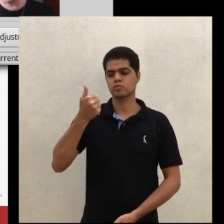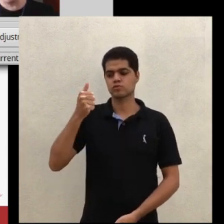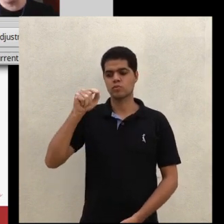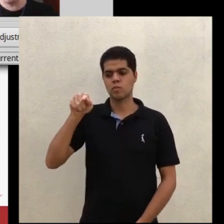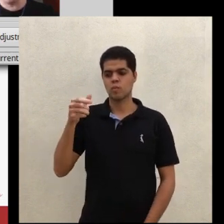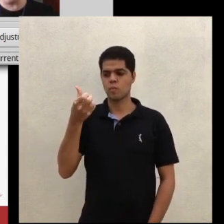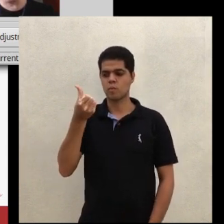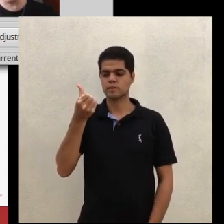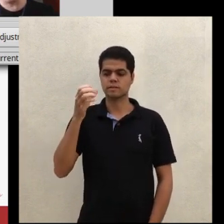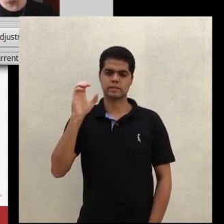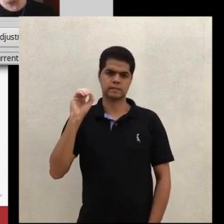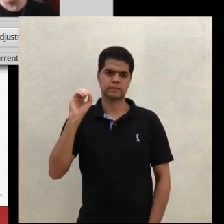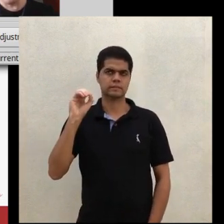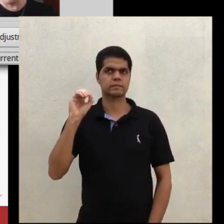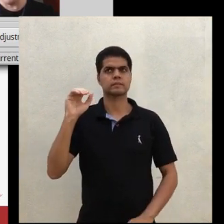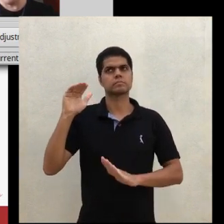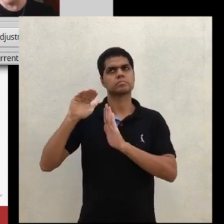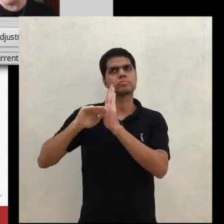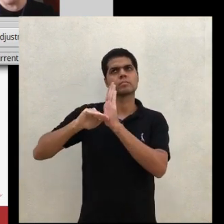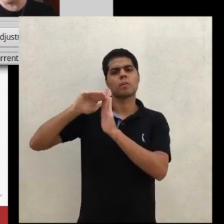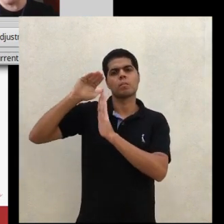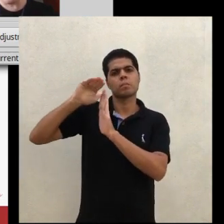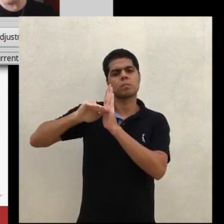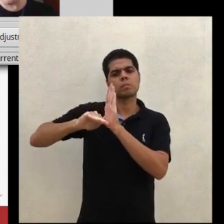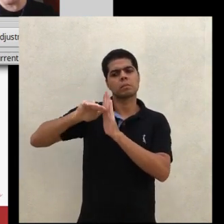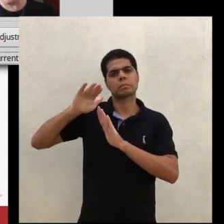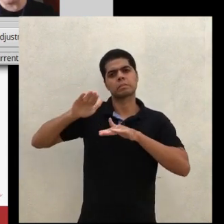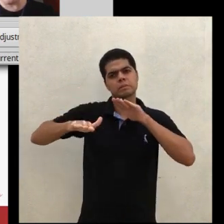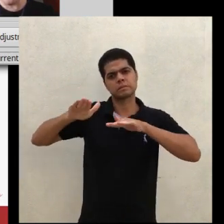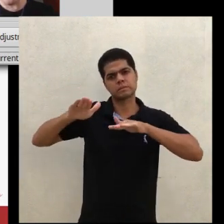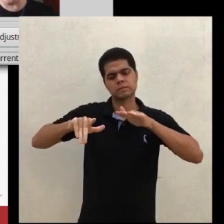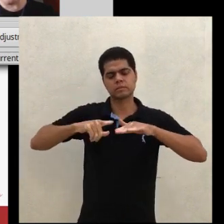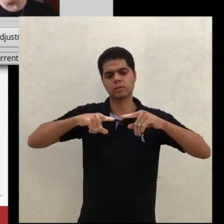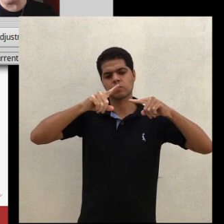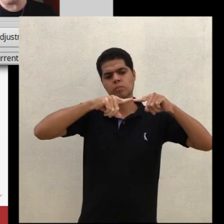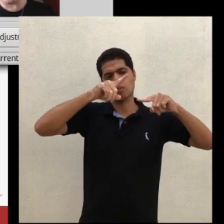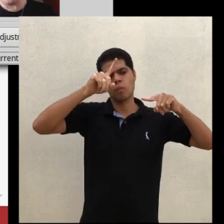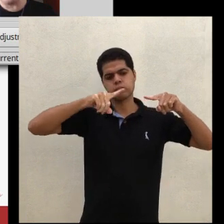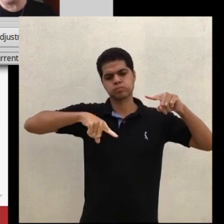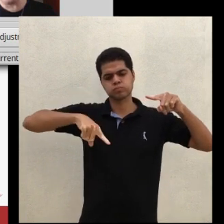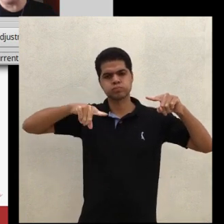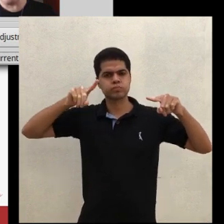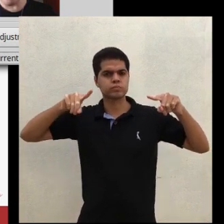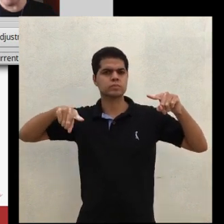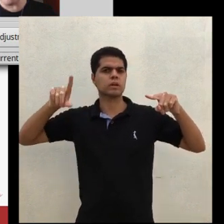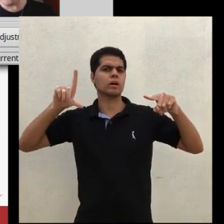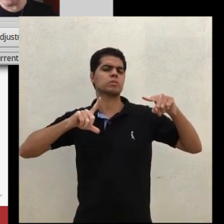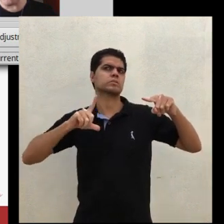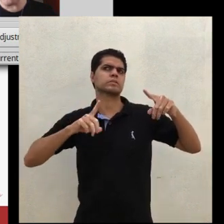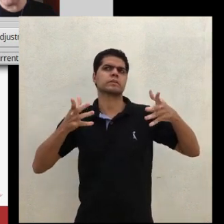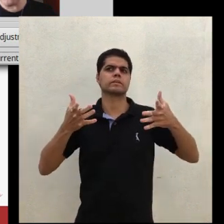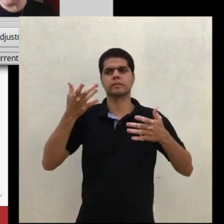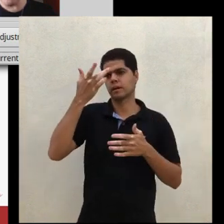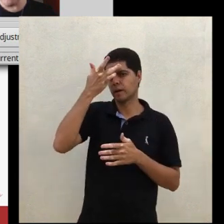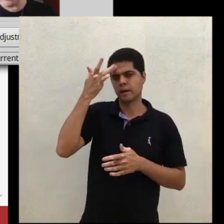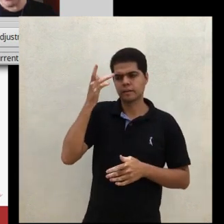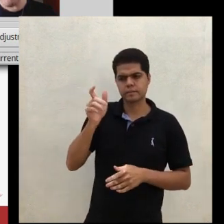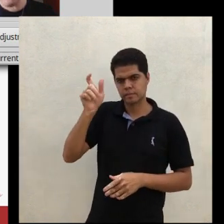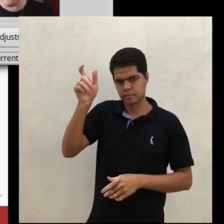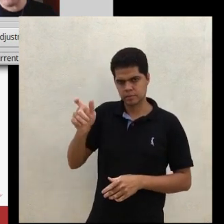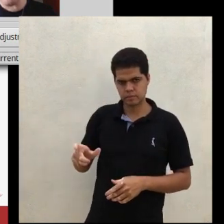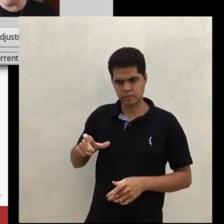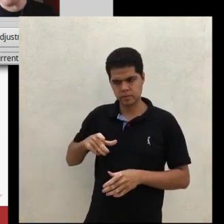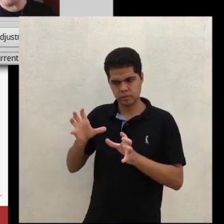grau de pertinência dessa pessoa estar no conjunto de pessoas altas, uma pessoa de 1,60 m,